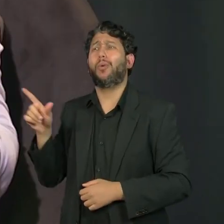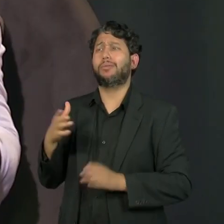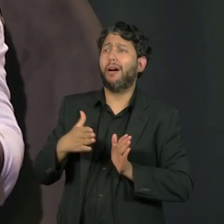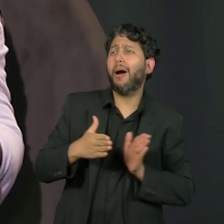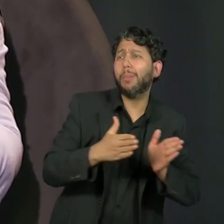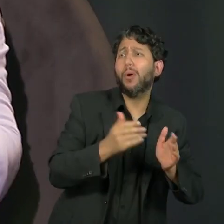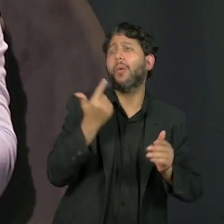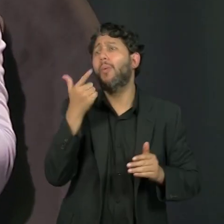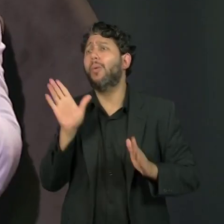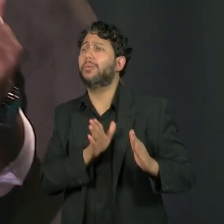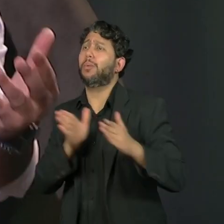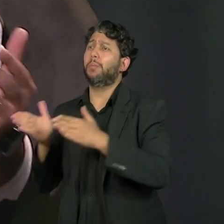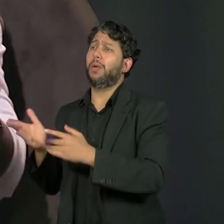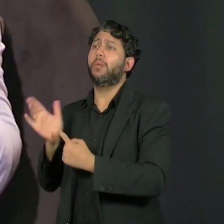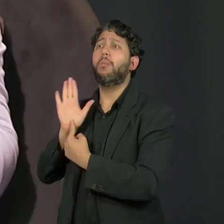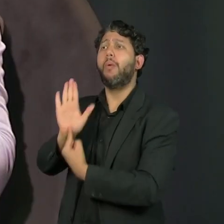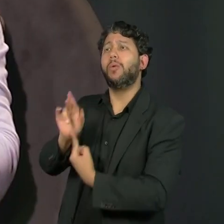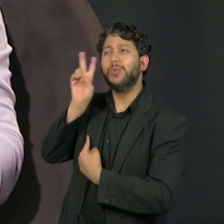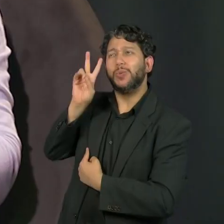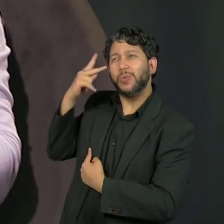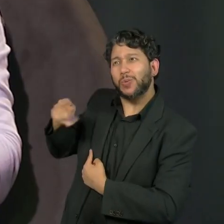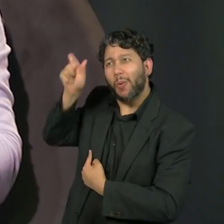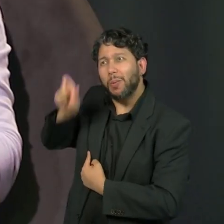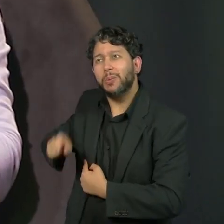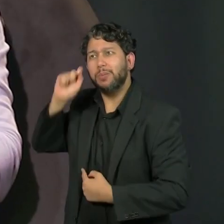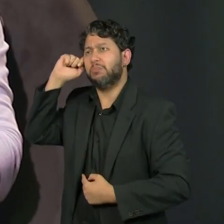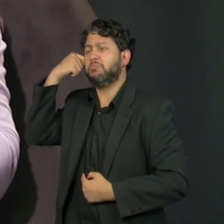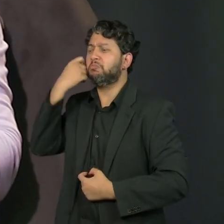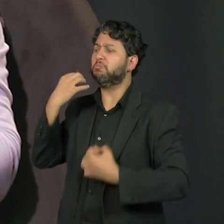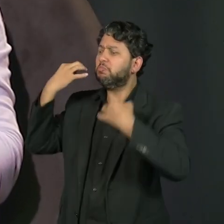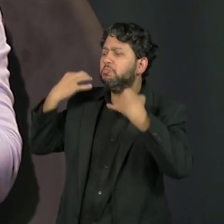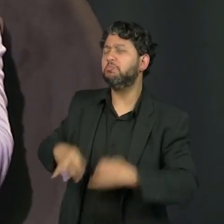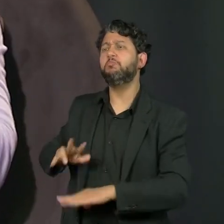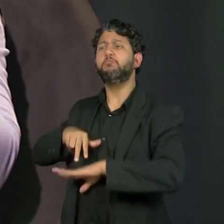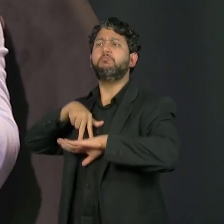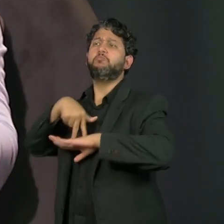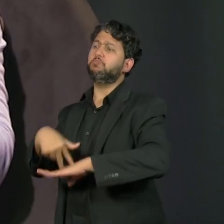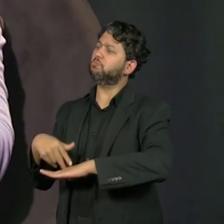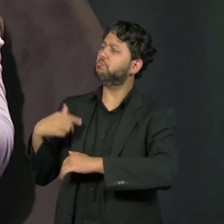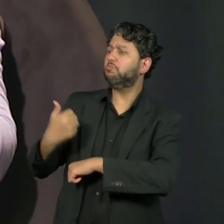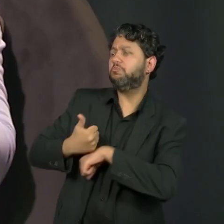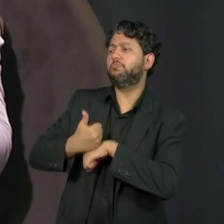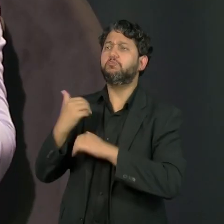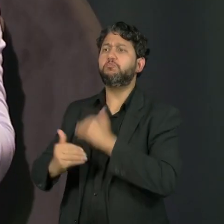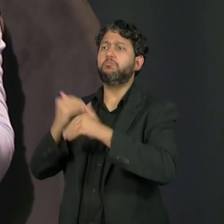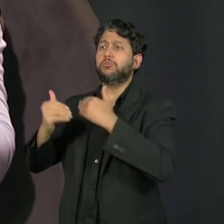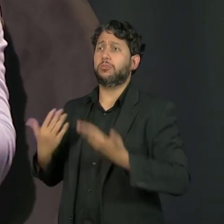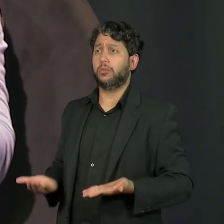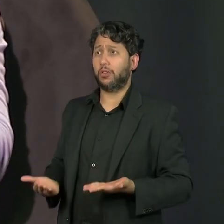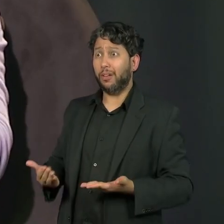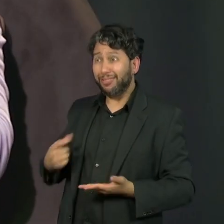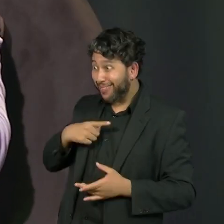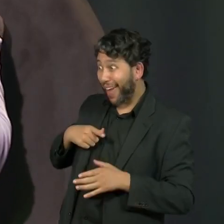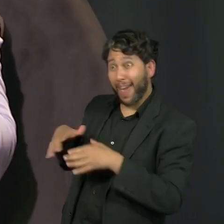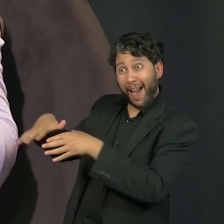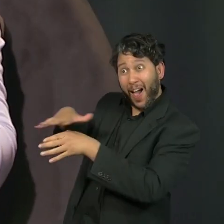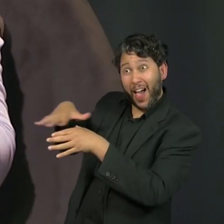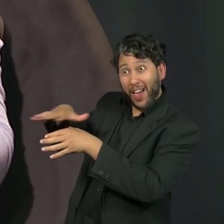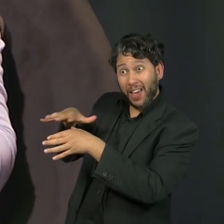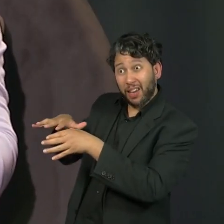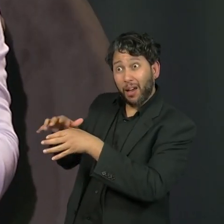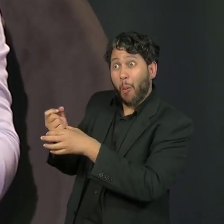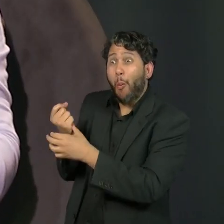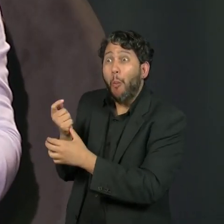contar as histórias de pessoas excelentes negras em várias áreas, em áreas que nós não somos, inclusive, de maneira